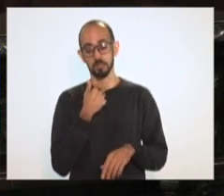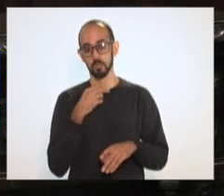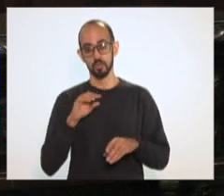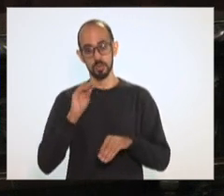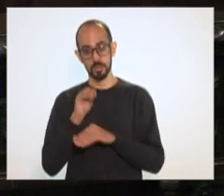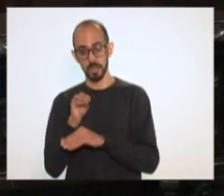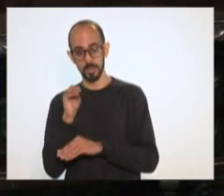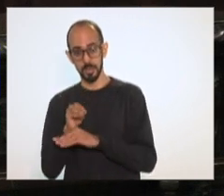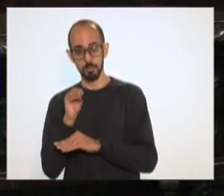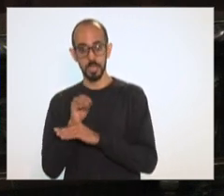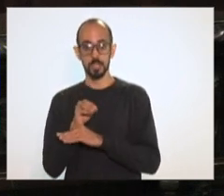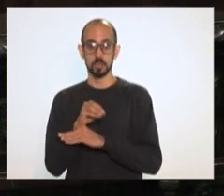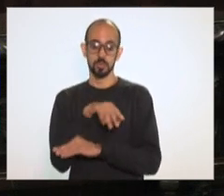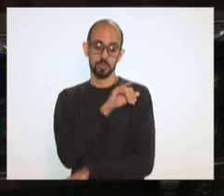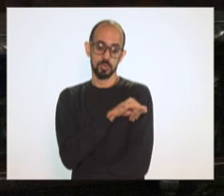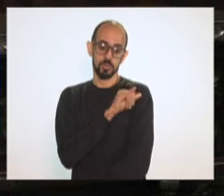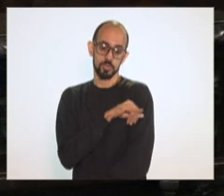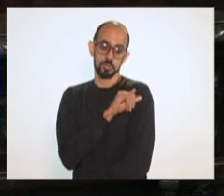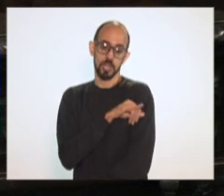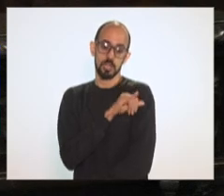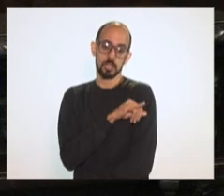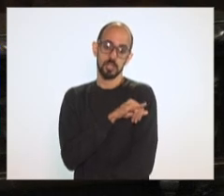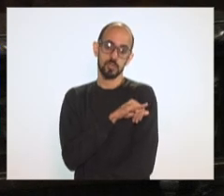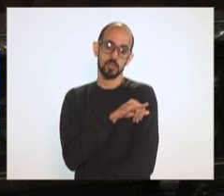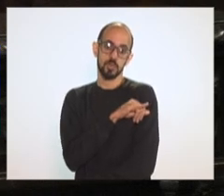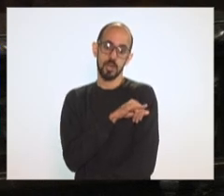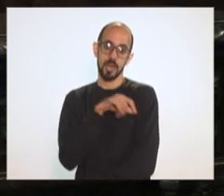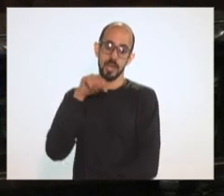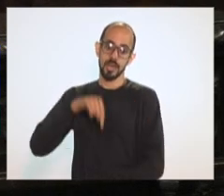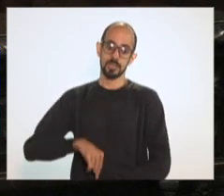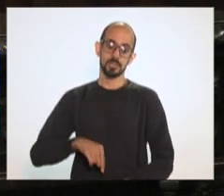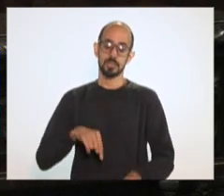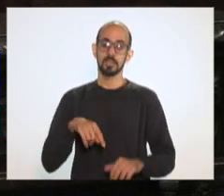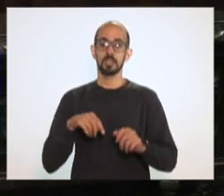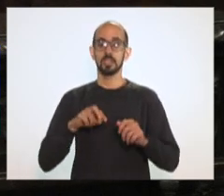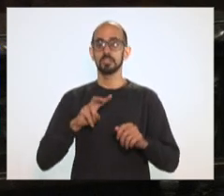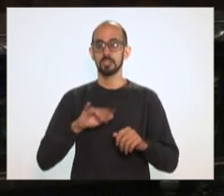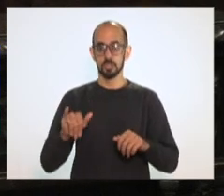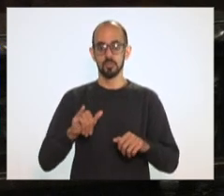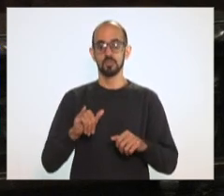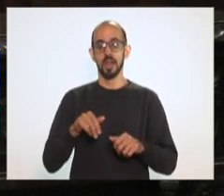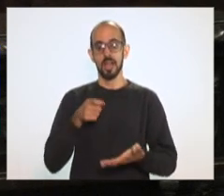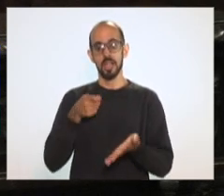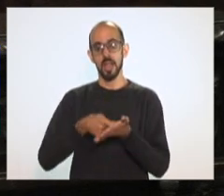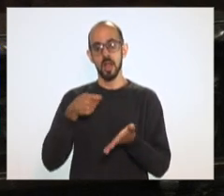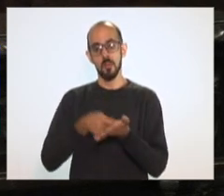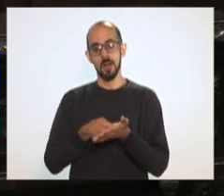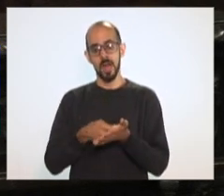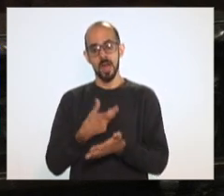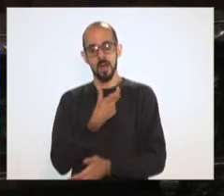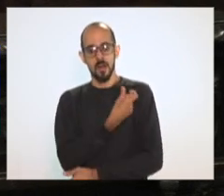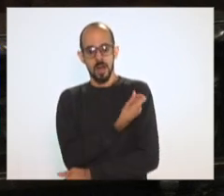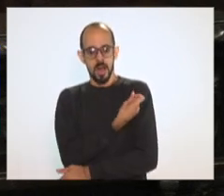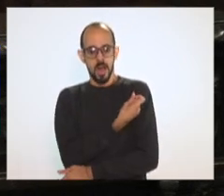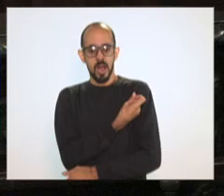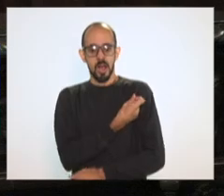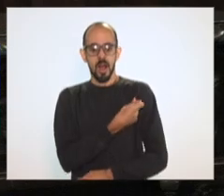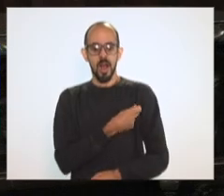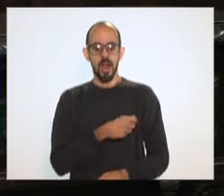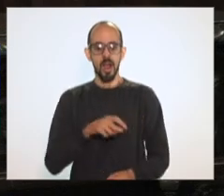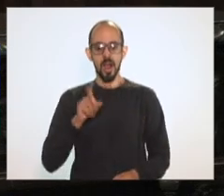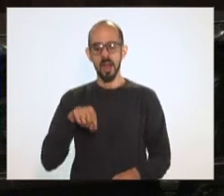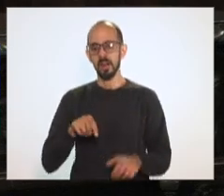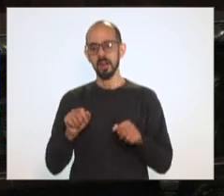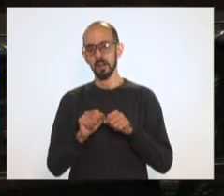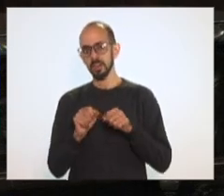uma ilha. Essa casa está dando possibilidade do governo do Estado comprar vacinas. E assim tem que o fazer para